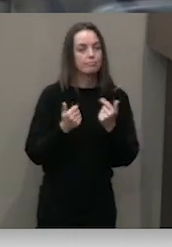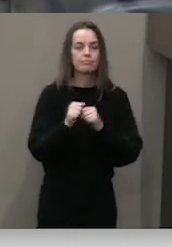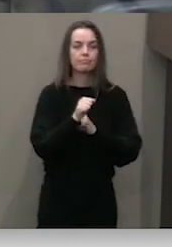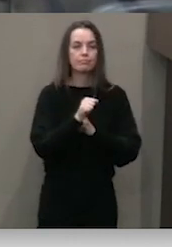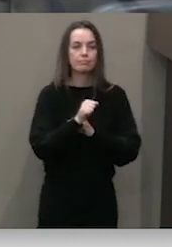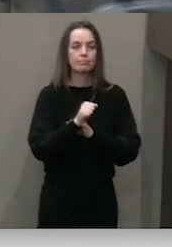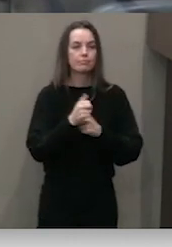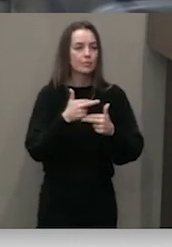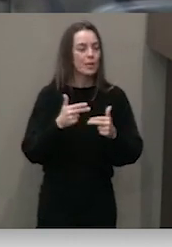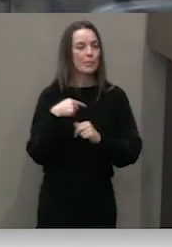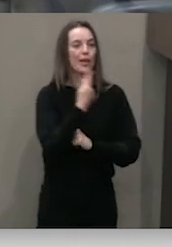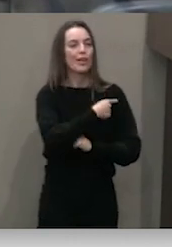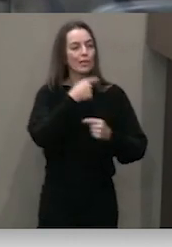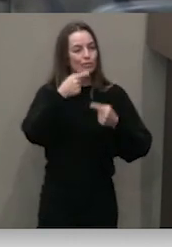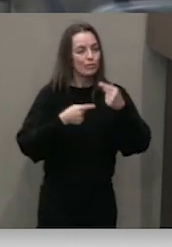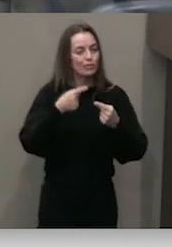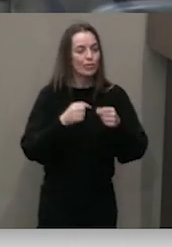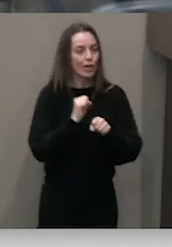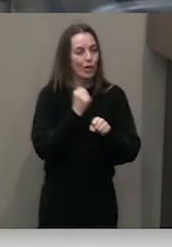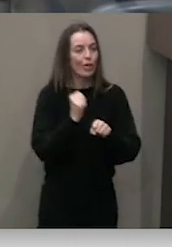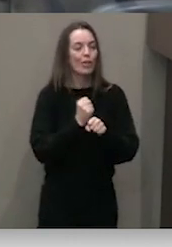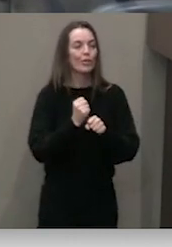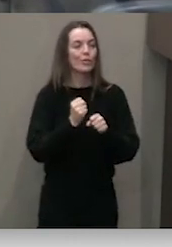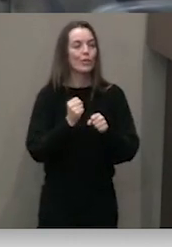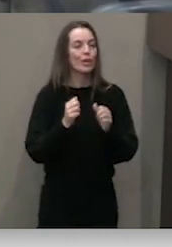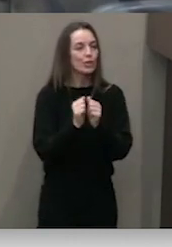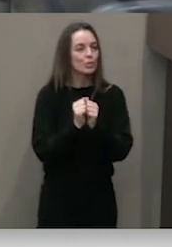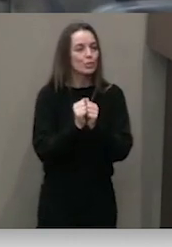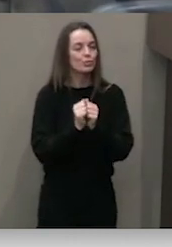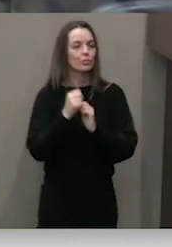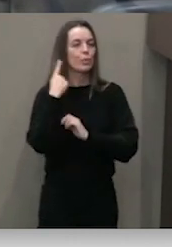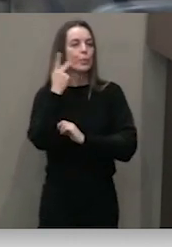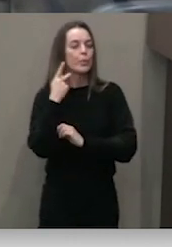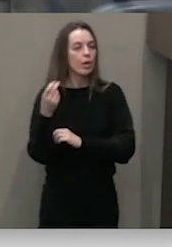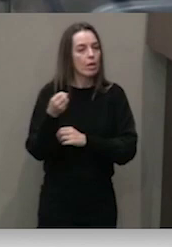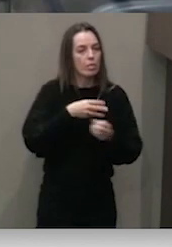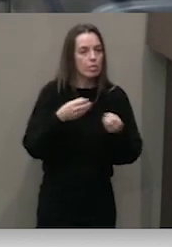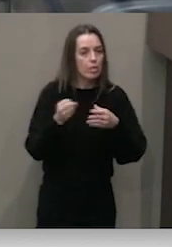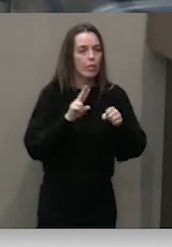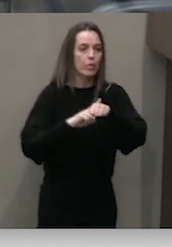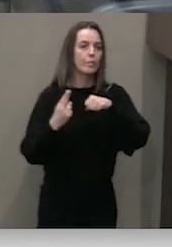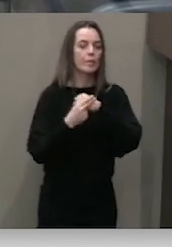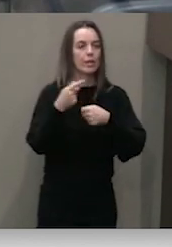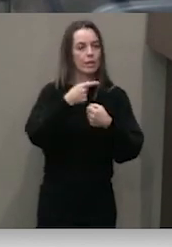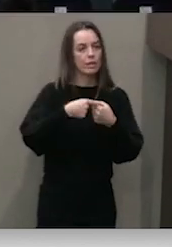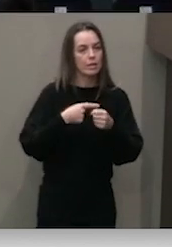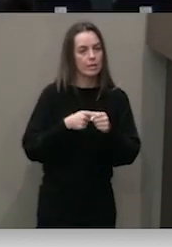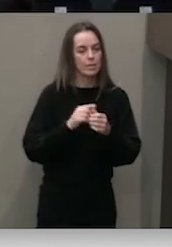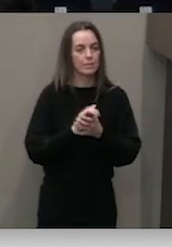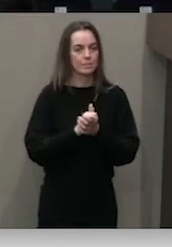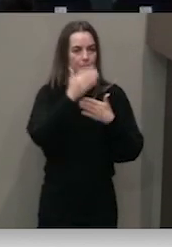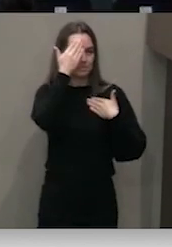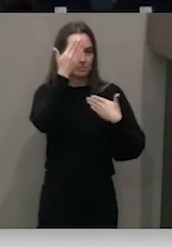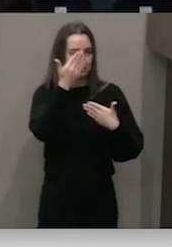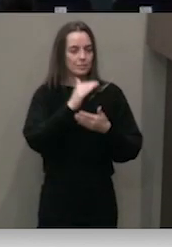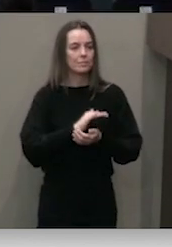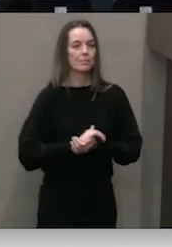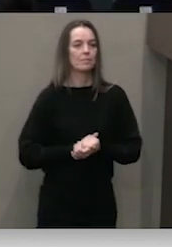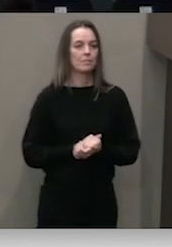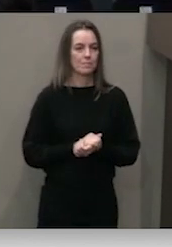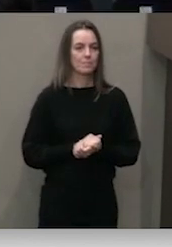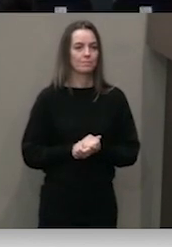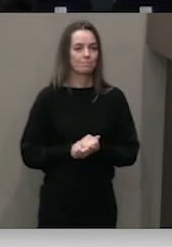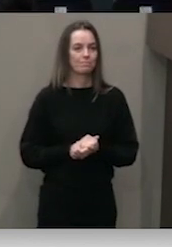nós ir discutindo e ir construindo junto políticas novas aí de urbanismo para a nossa cidade. Muito obrigado. Obrigado pelas